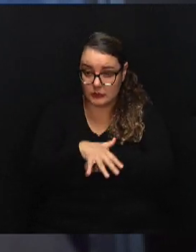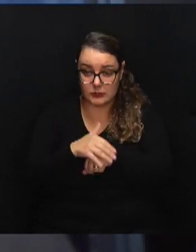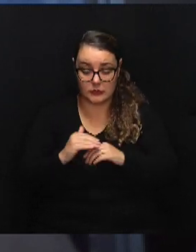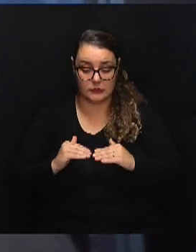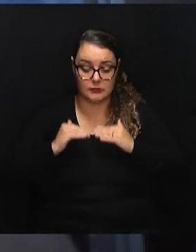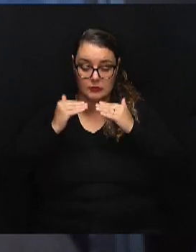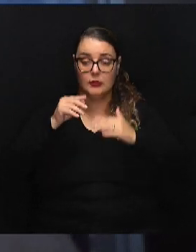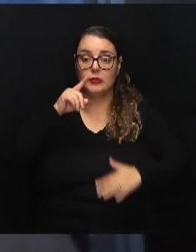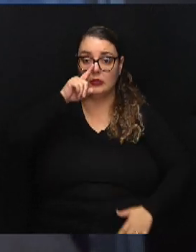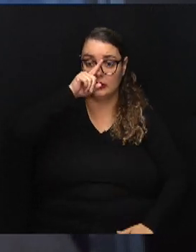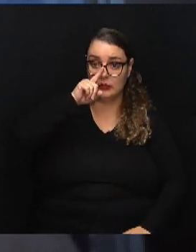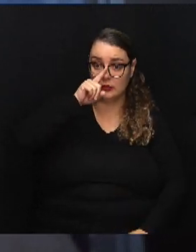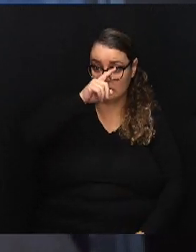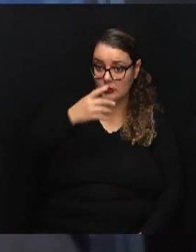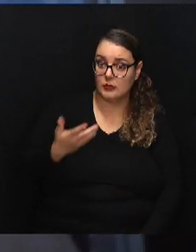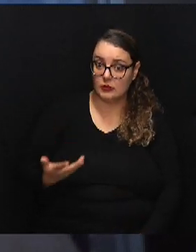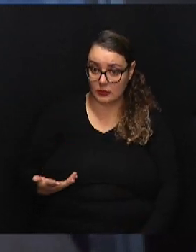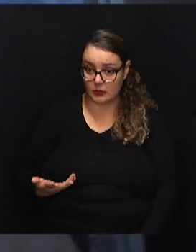o risco